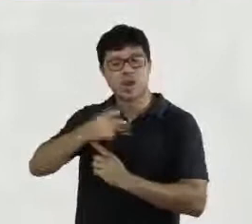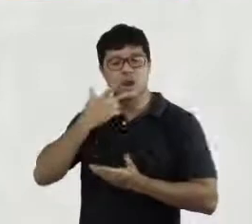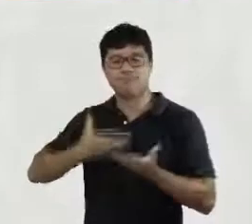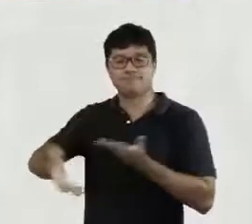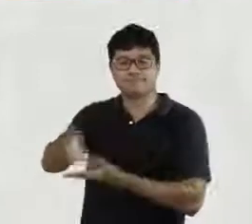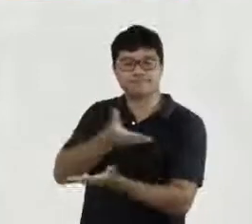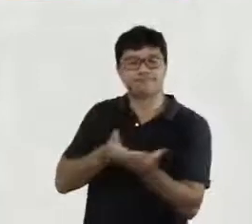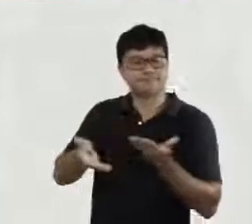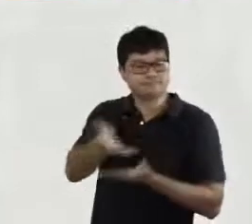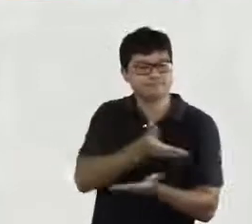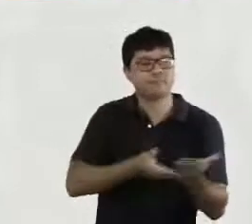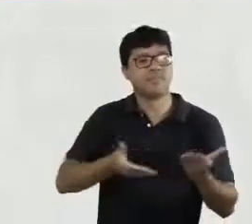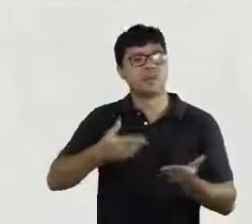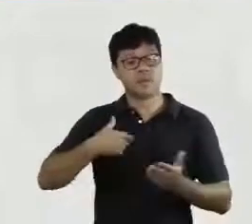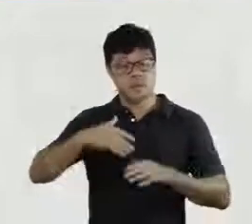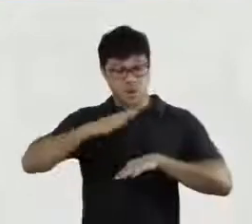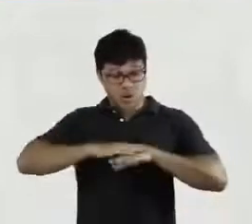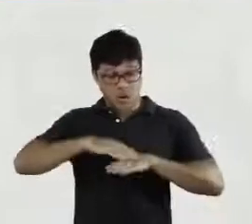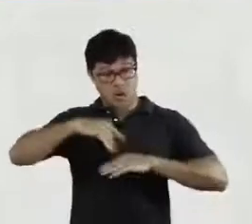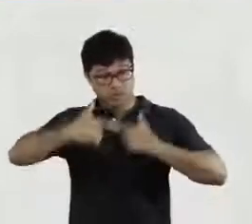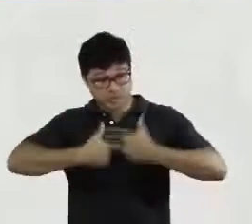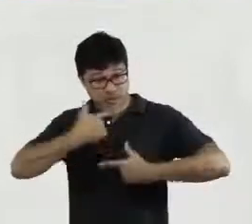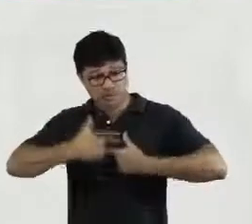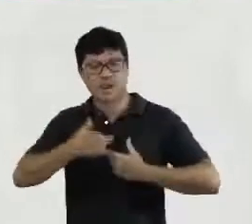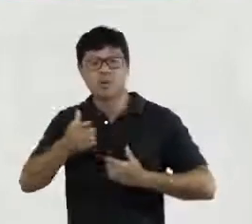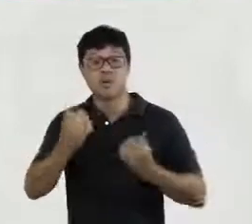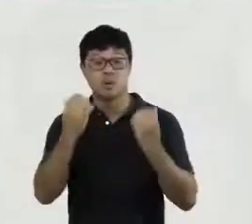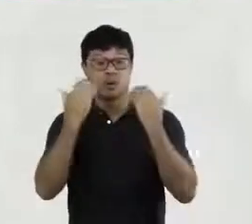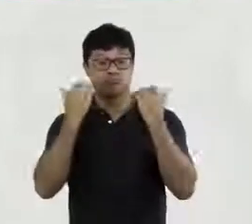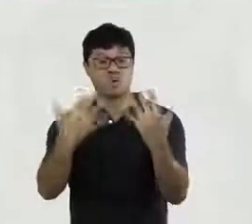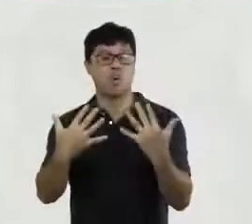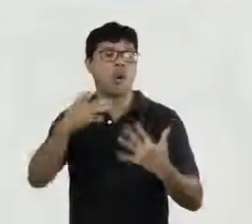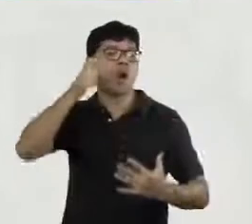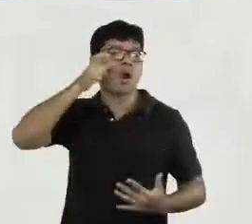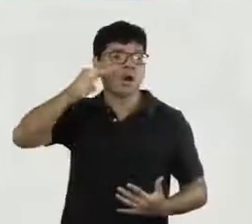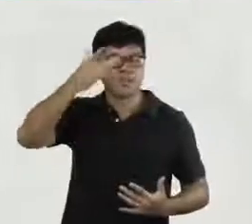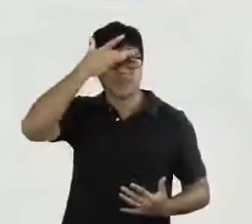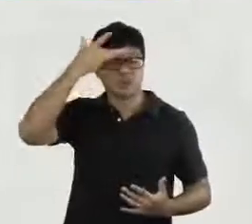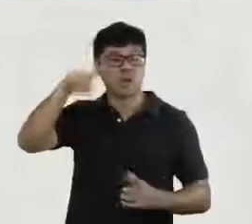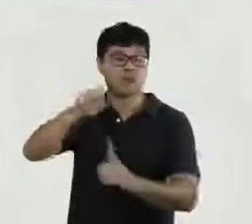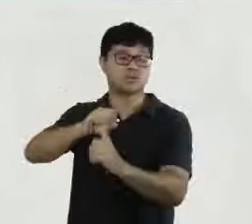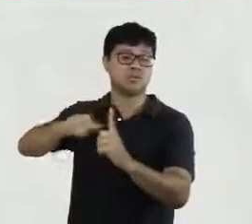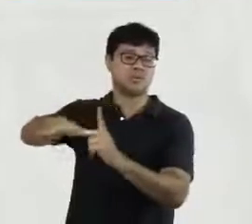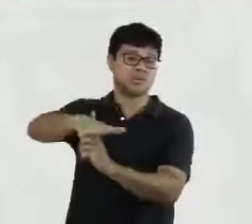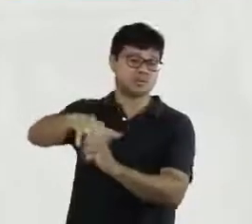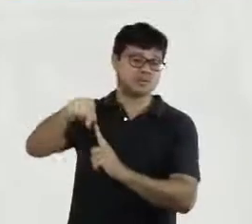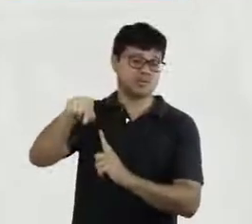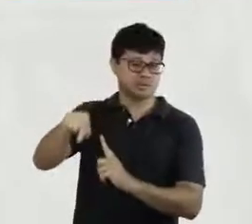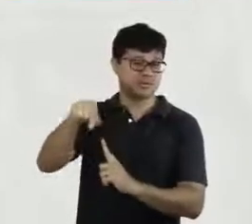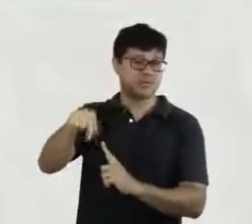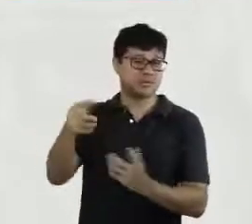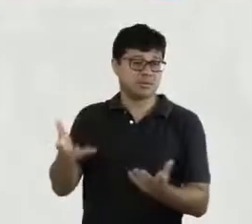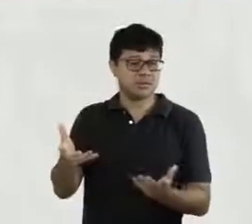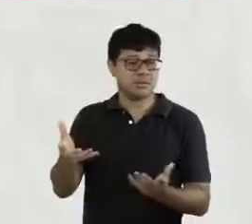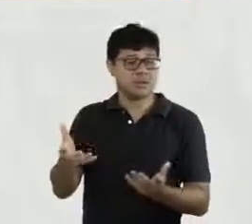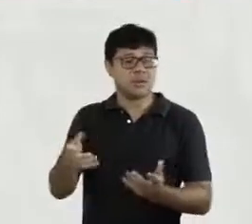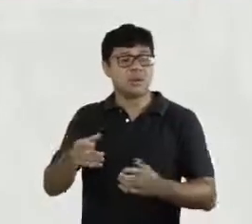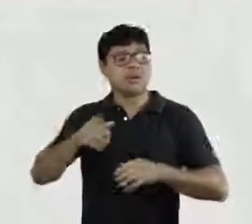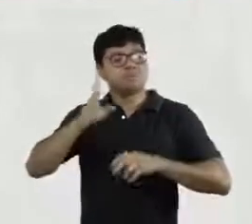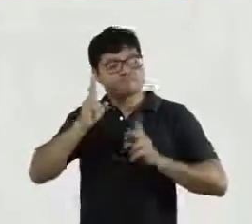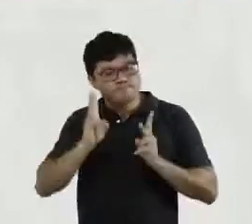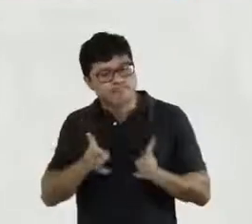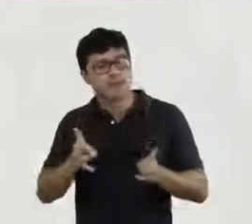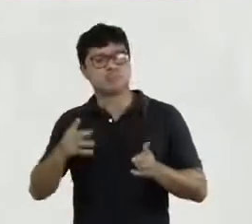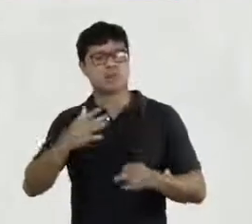interação do trabalho do bibliógrafo com a audiência. Essa audiência está onde? Na sociedade. Mesmo que